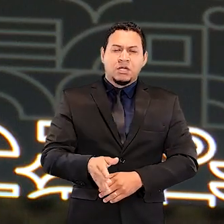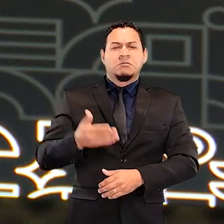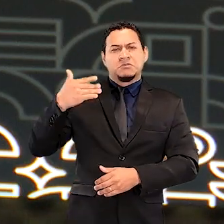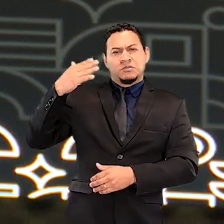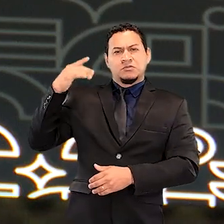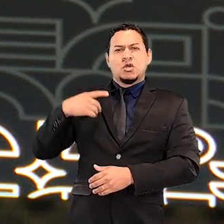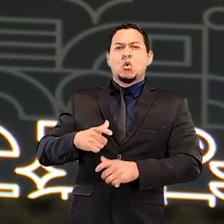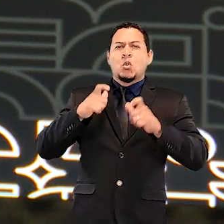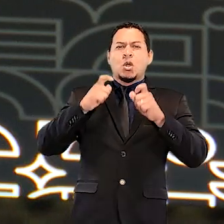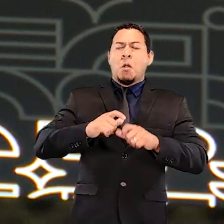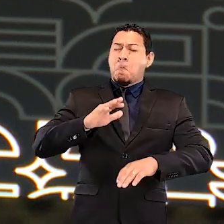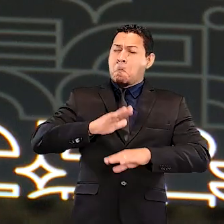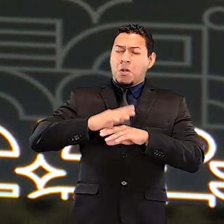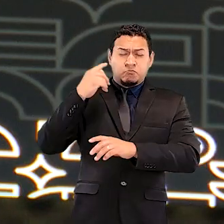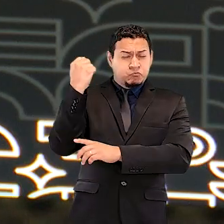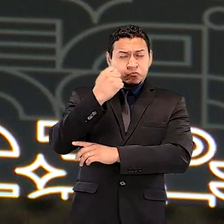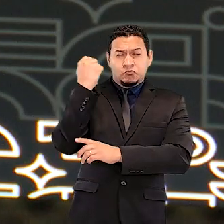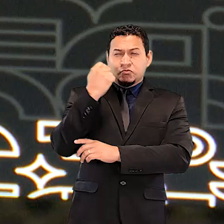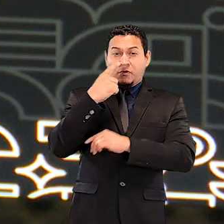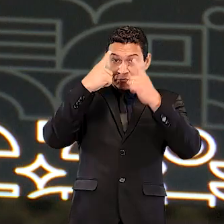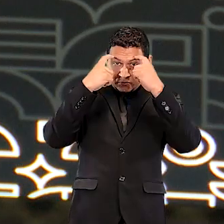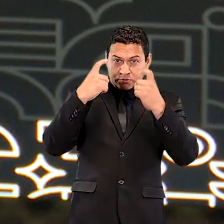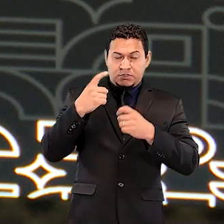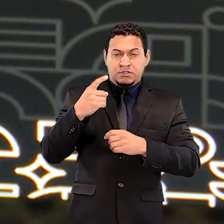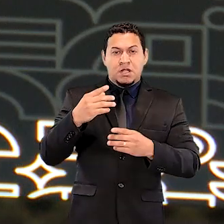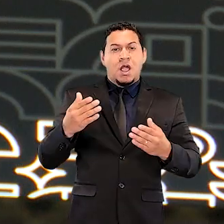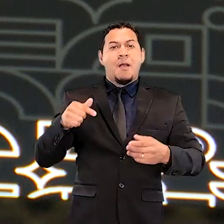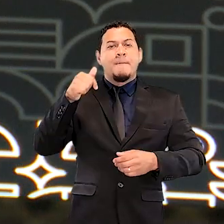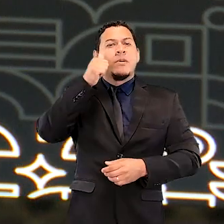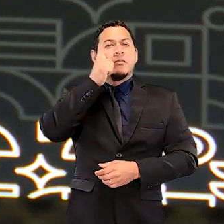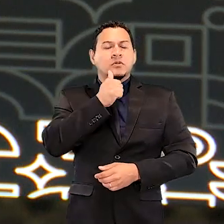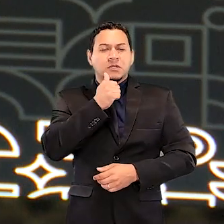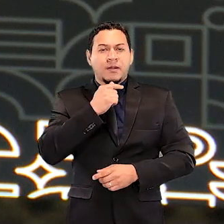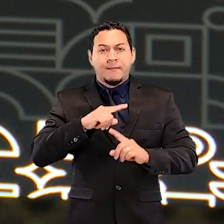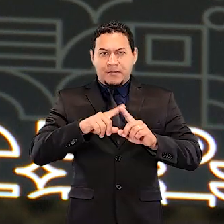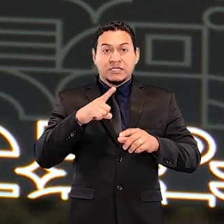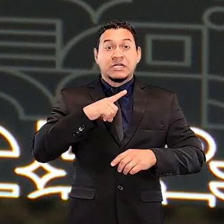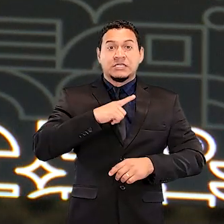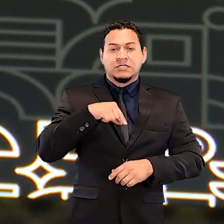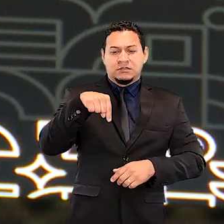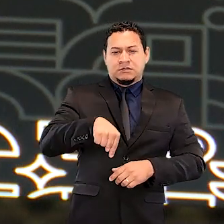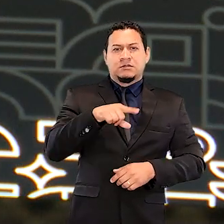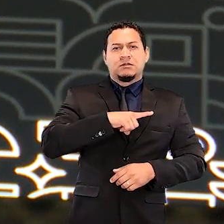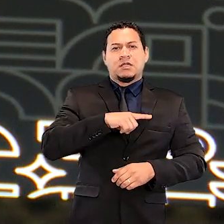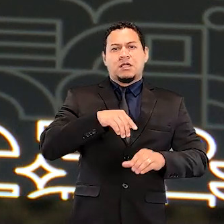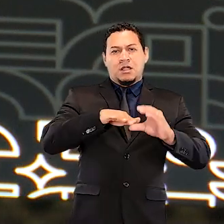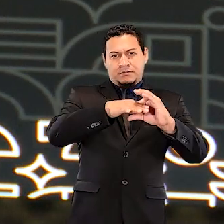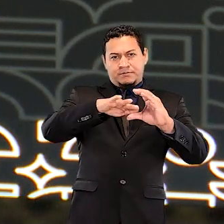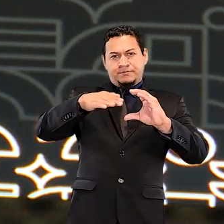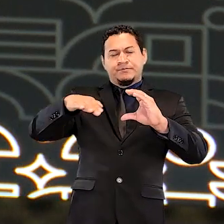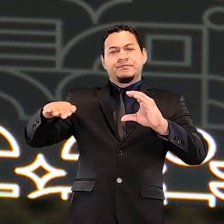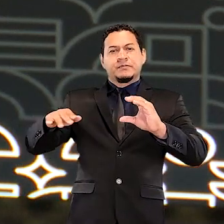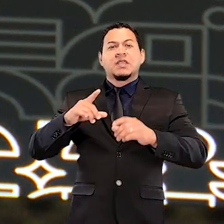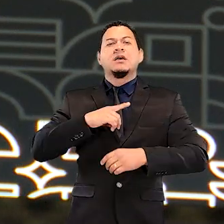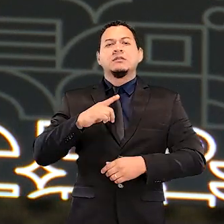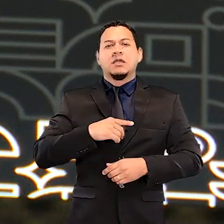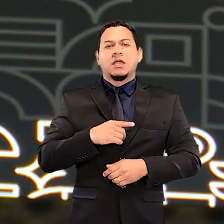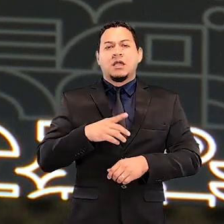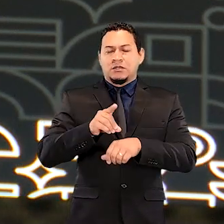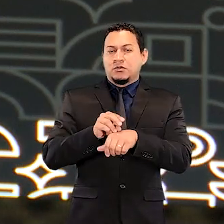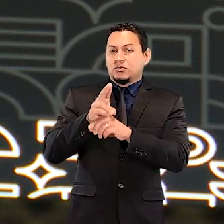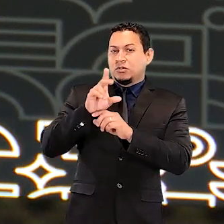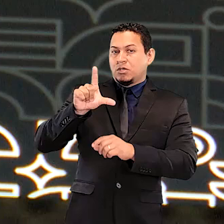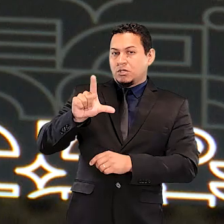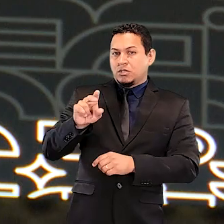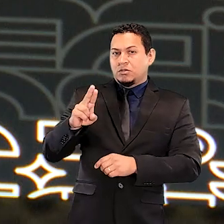o lugar mais violento para as mulheres, não é mais. Aqui em Boa Vista tem a Casa da Mulher Brasileira, a doutora Lucimara, que